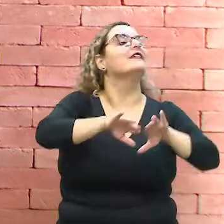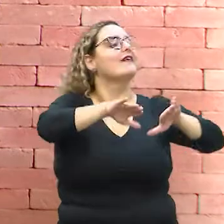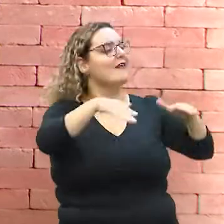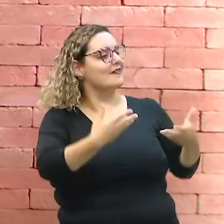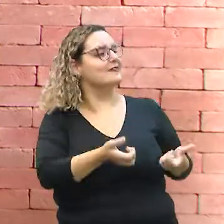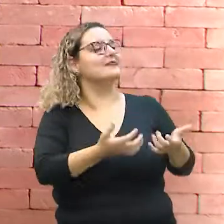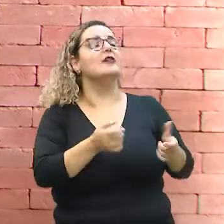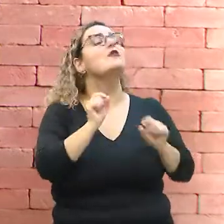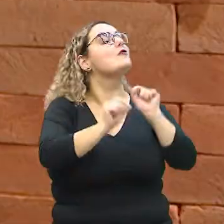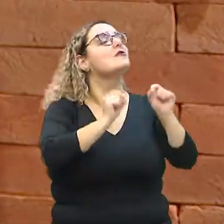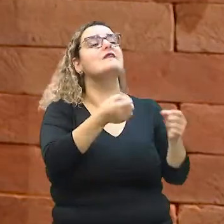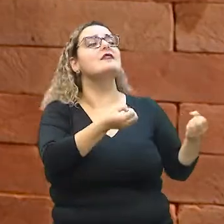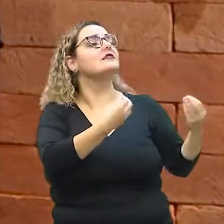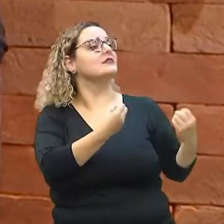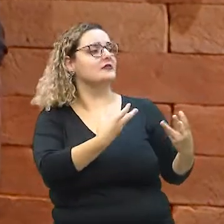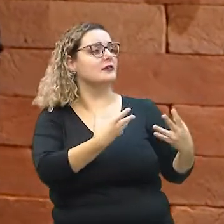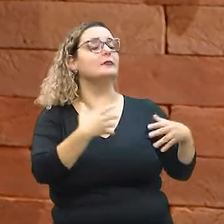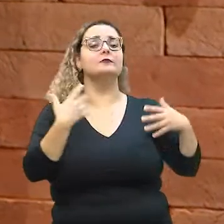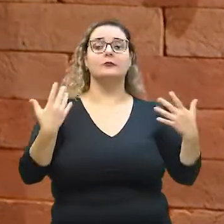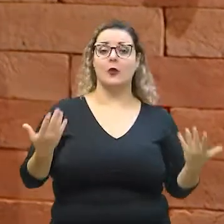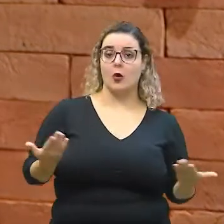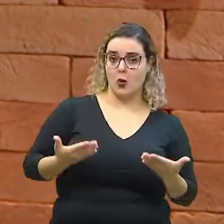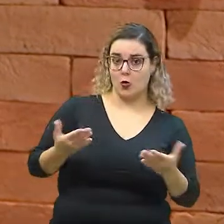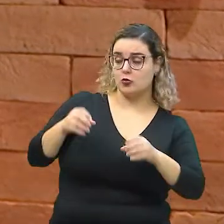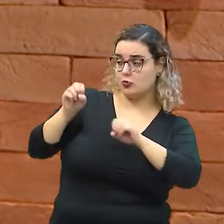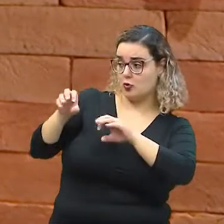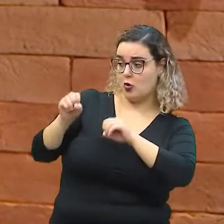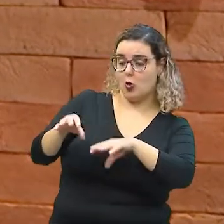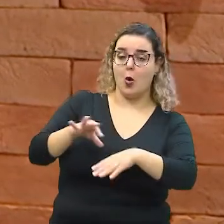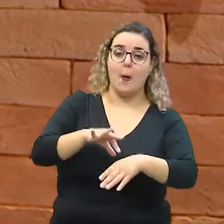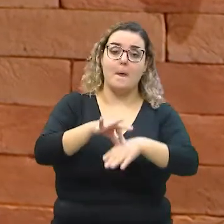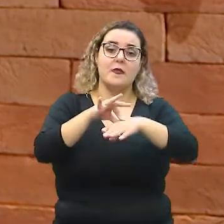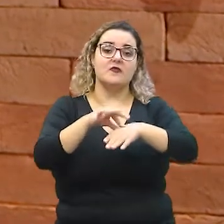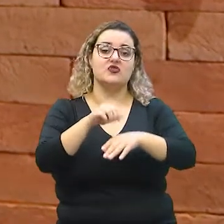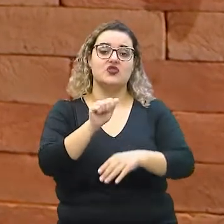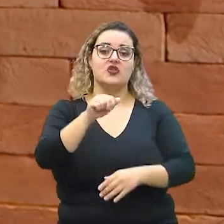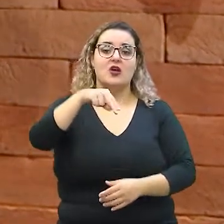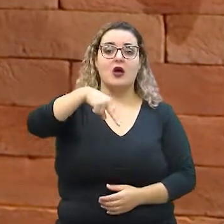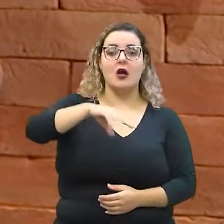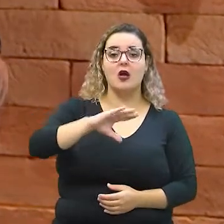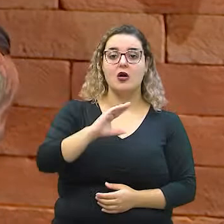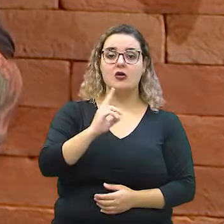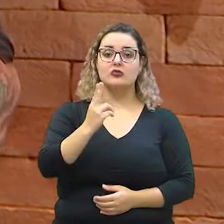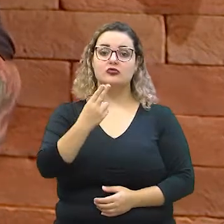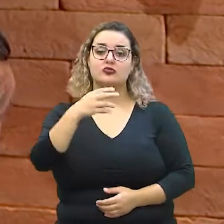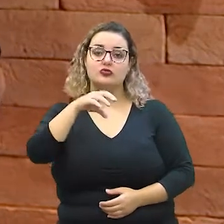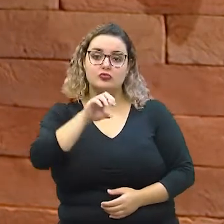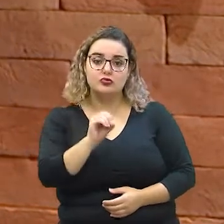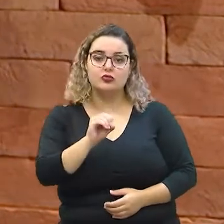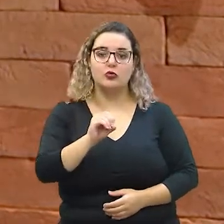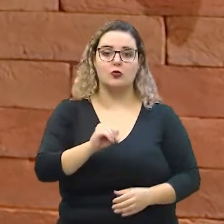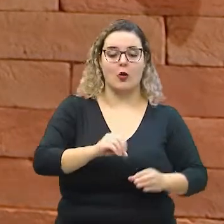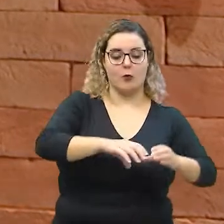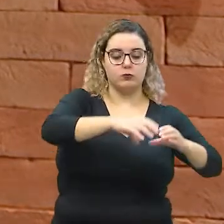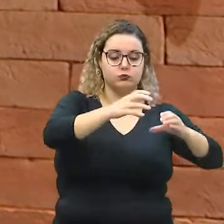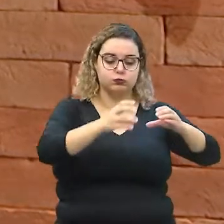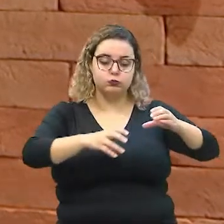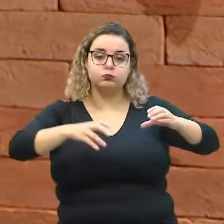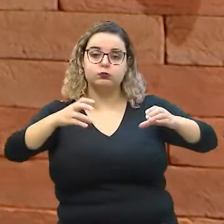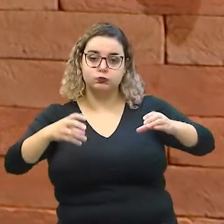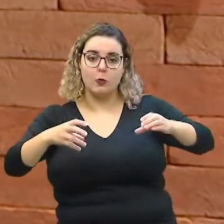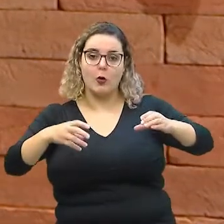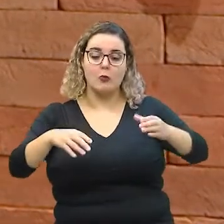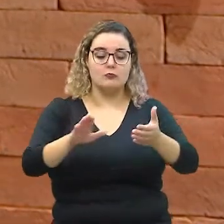ensinar pra gente hoje? Hoje eu vou ensinar um bife de ancho, com alguns acompanhamentos. Uma abobrinha com manteiga